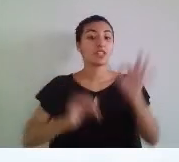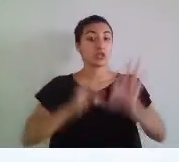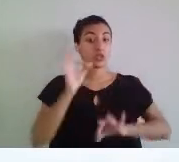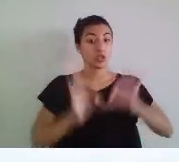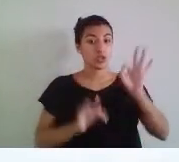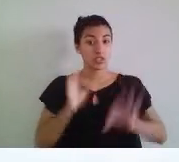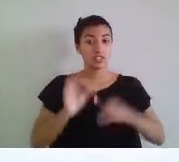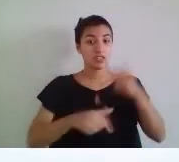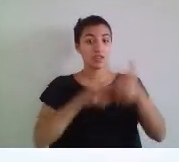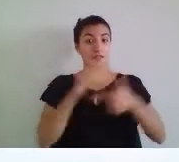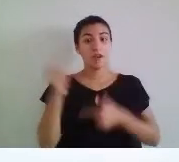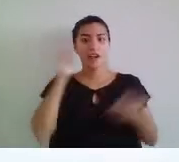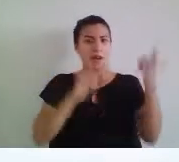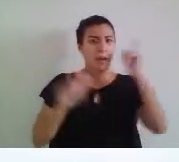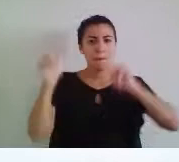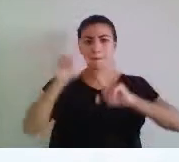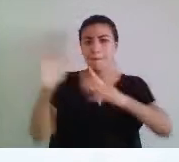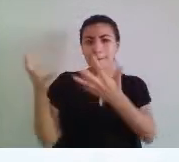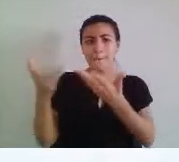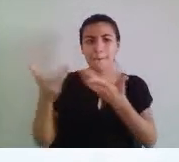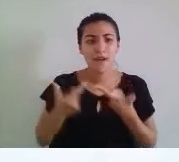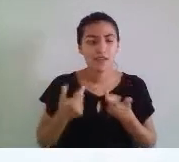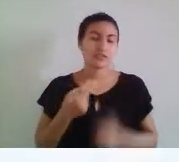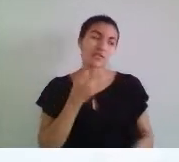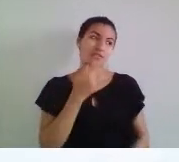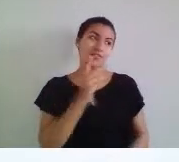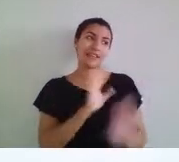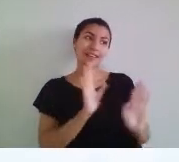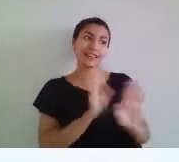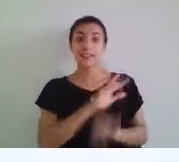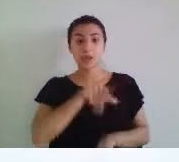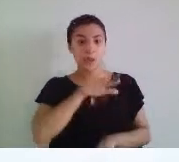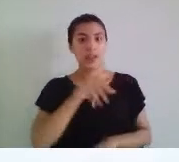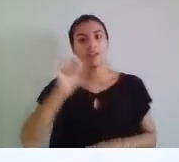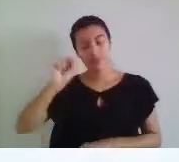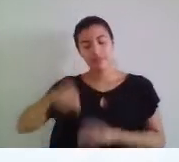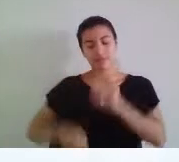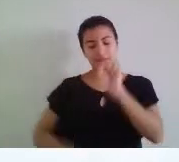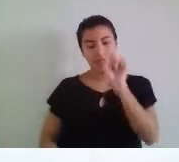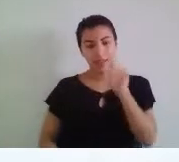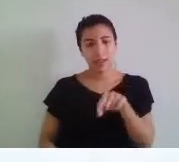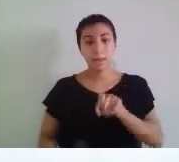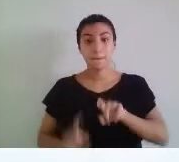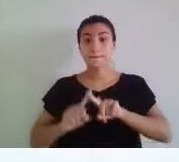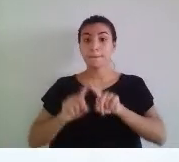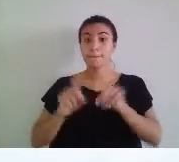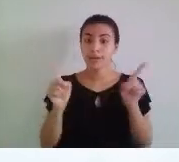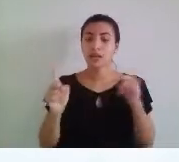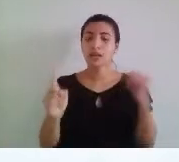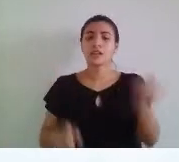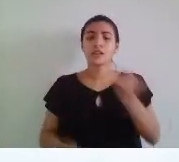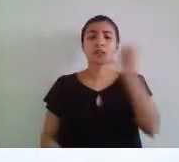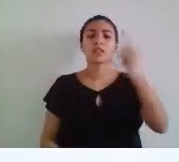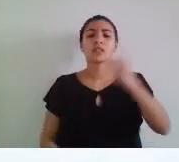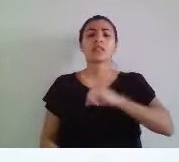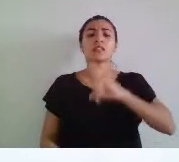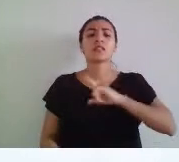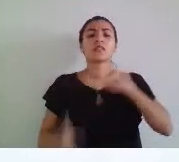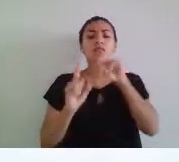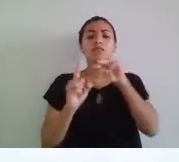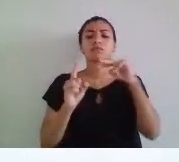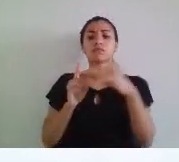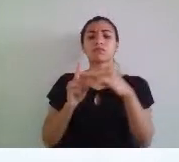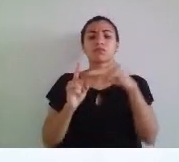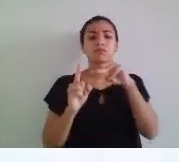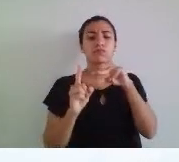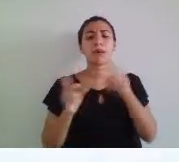uma conquista maravilhosa, e não quero dizer que ela não seja, ela é, mas é importante ter também esse olhar de ver que ela está